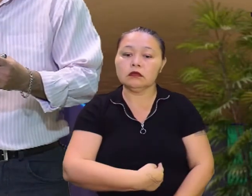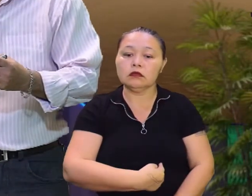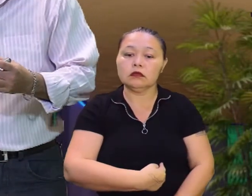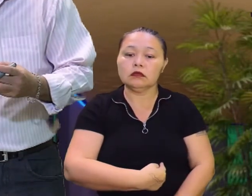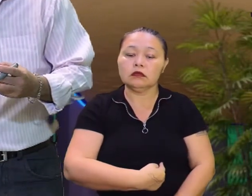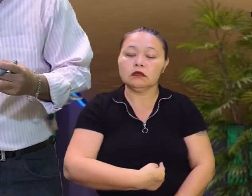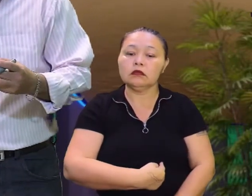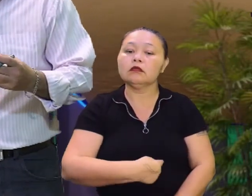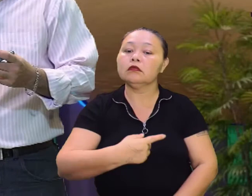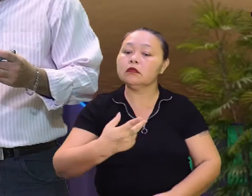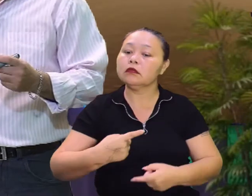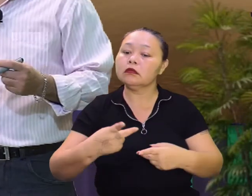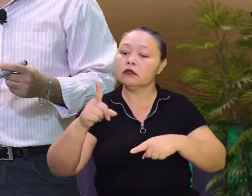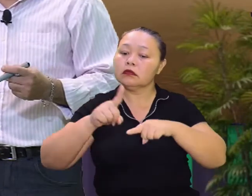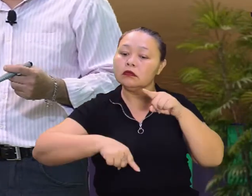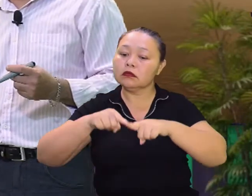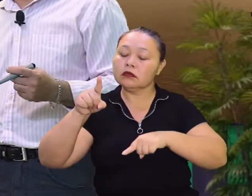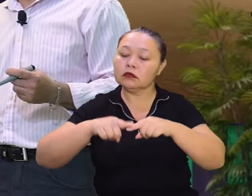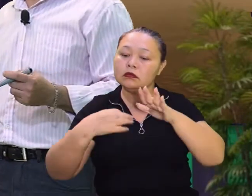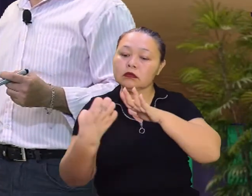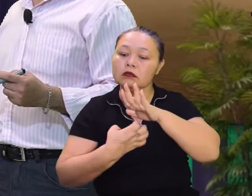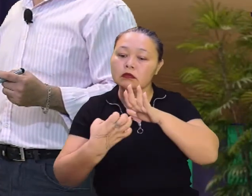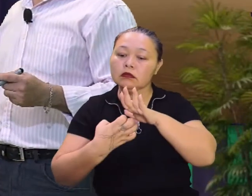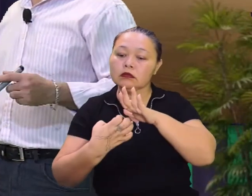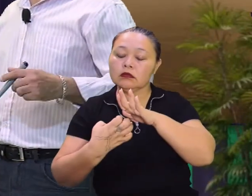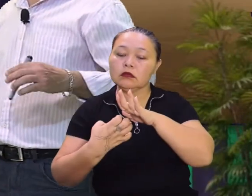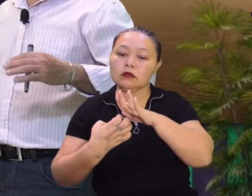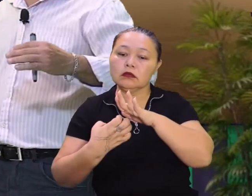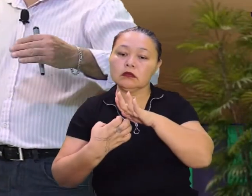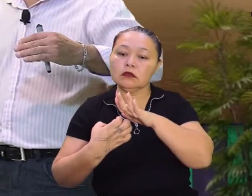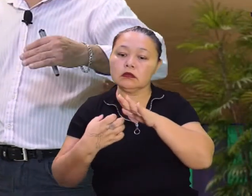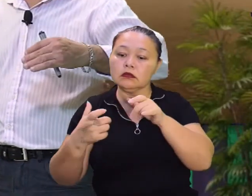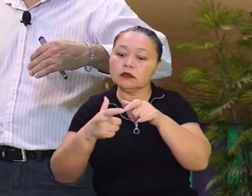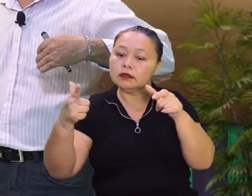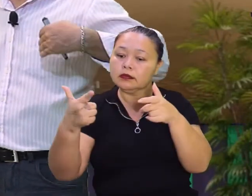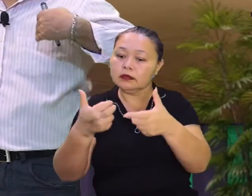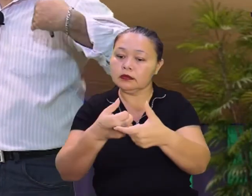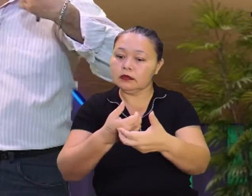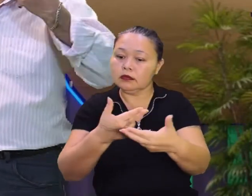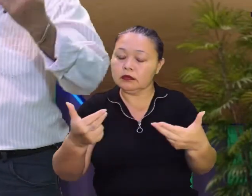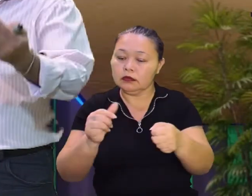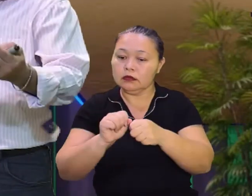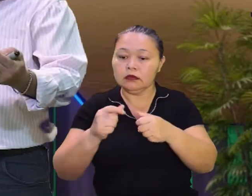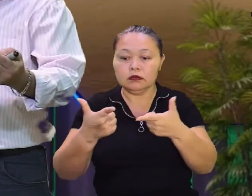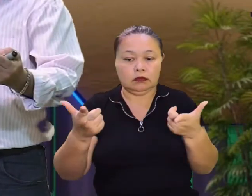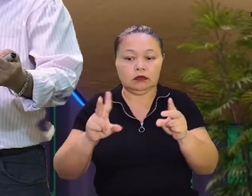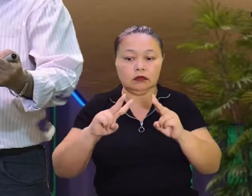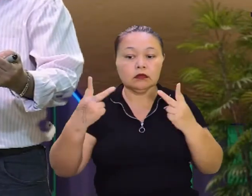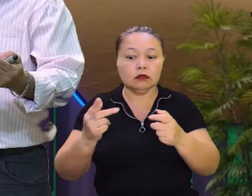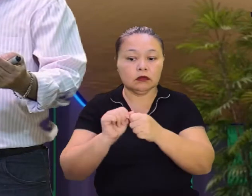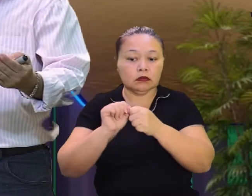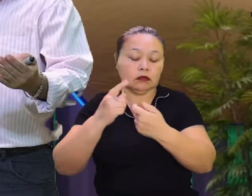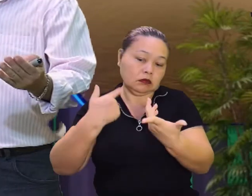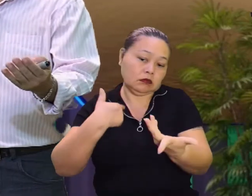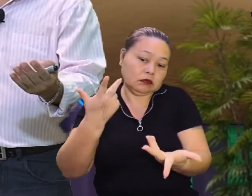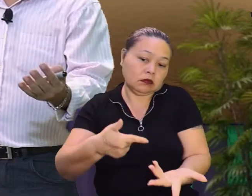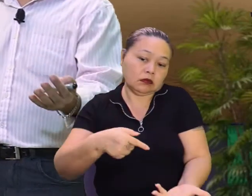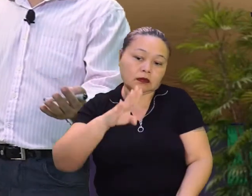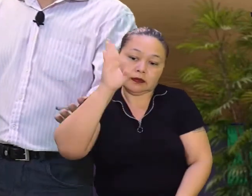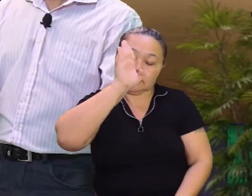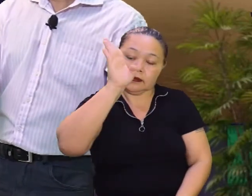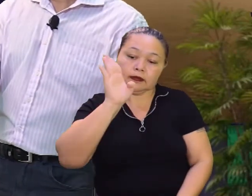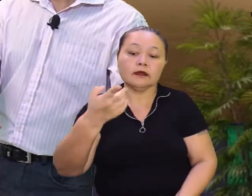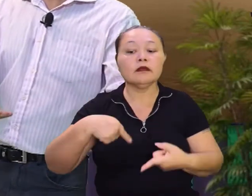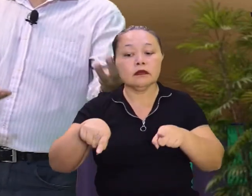ela exporta produtos industrializados, com maior quantidade e mais volume que o Brasil,